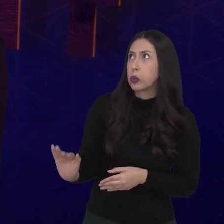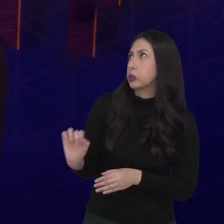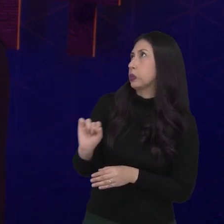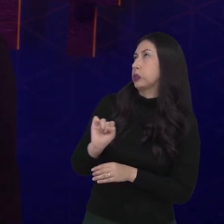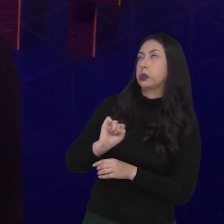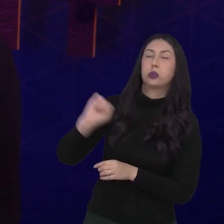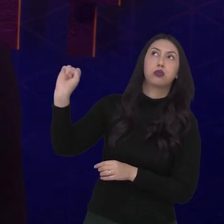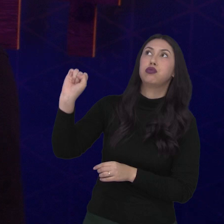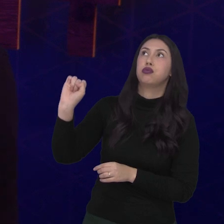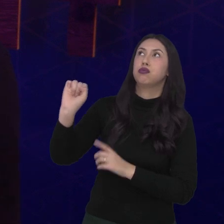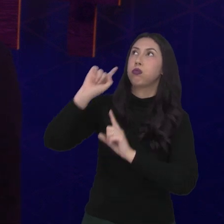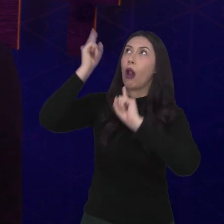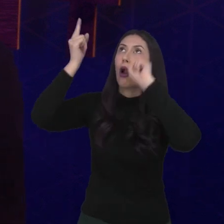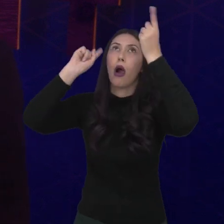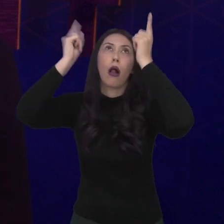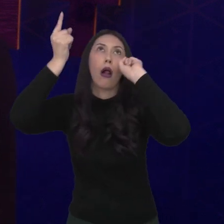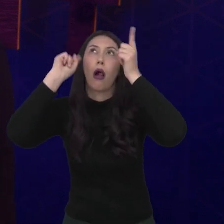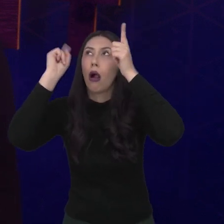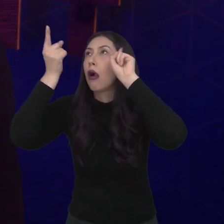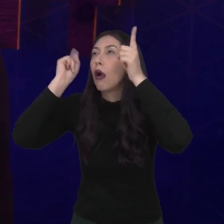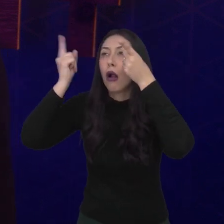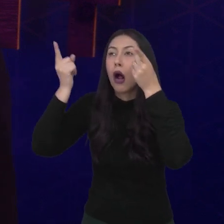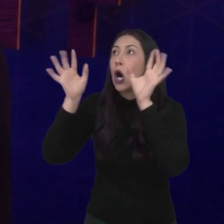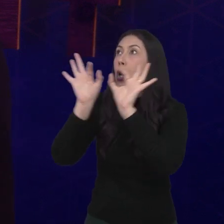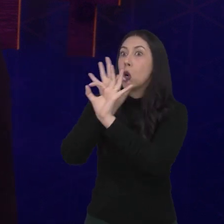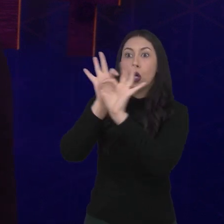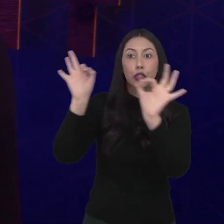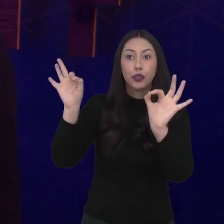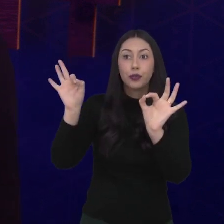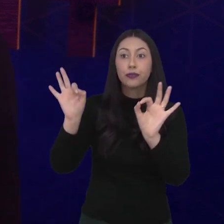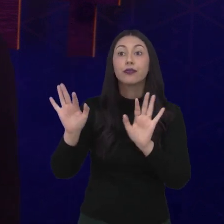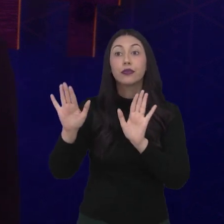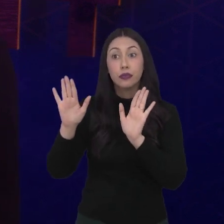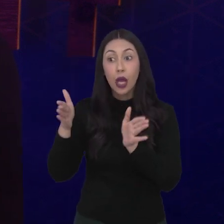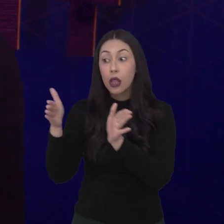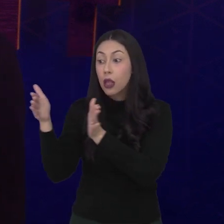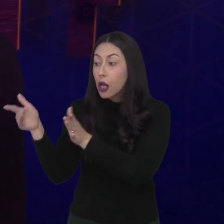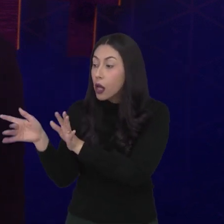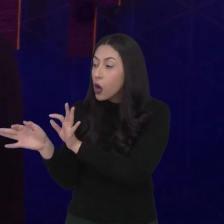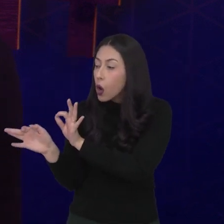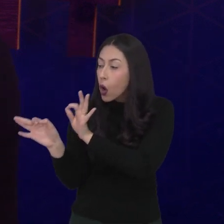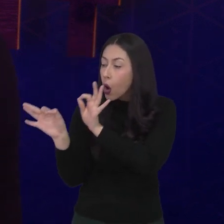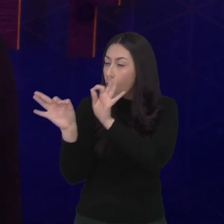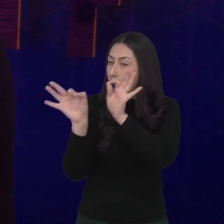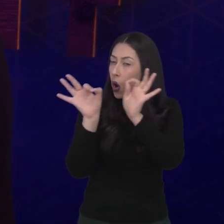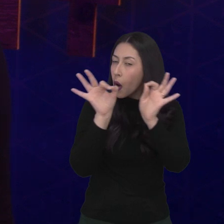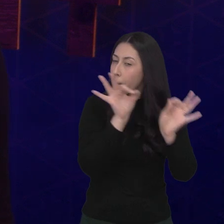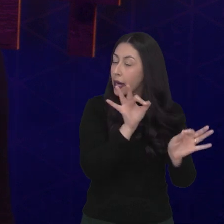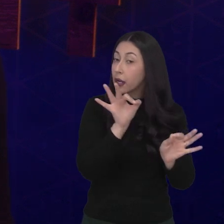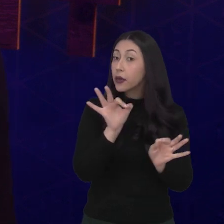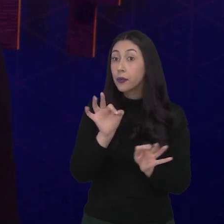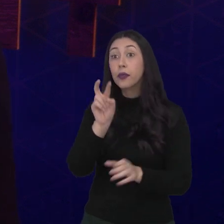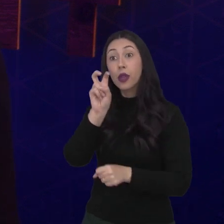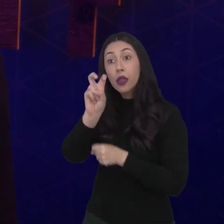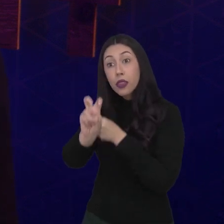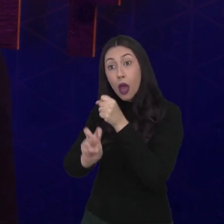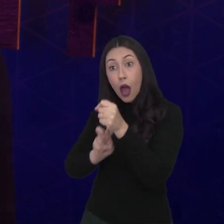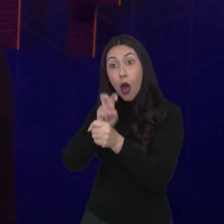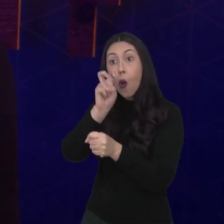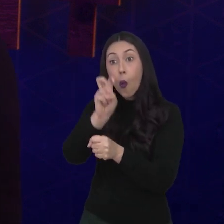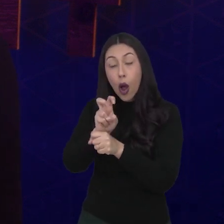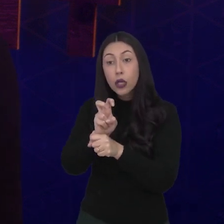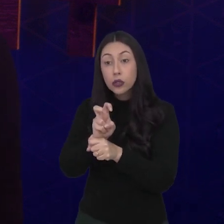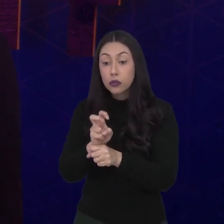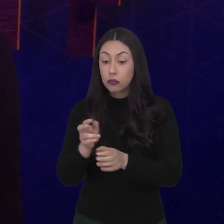as crianças estavam voando na criatividade, entendeu? Conseguia fazer tudo, né? E aí eles acompanharam. O estudo foi replicado